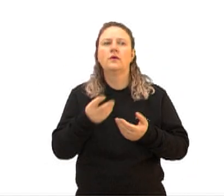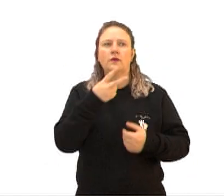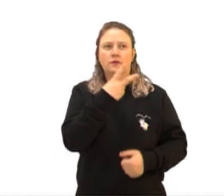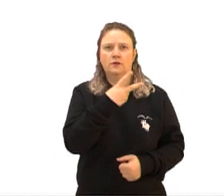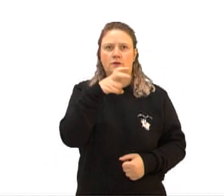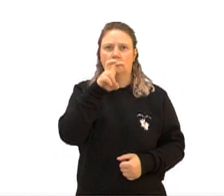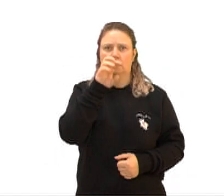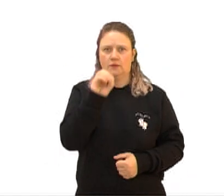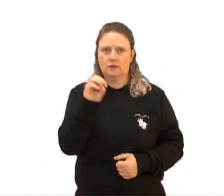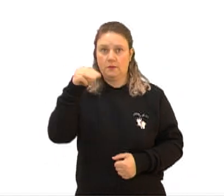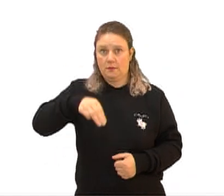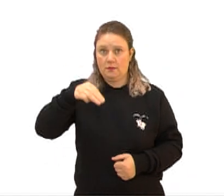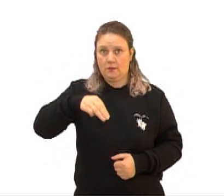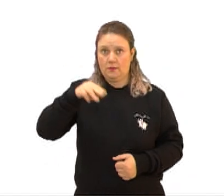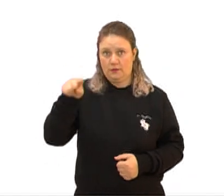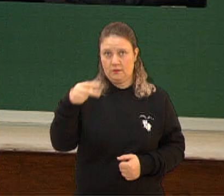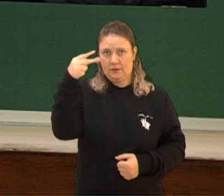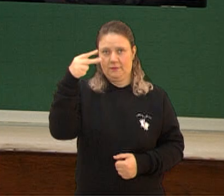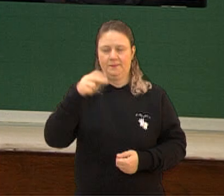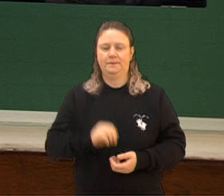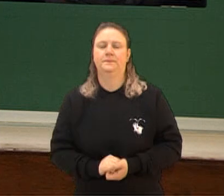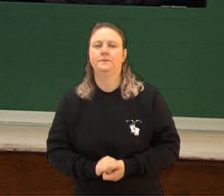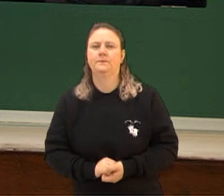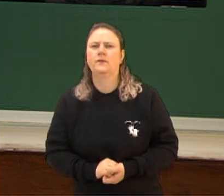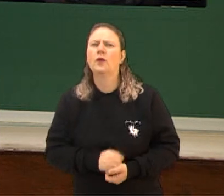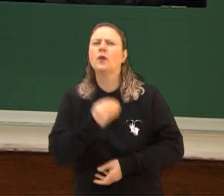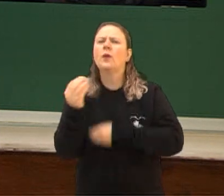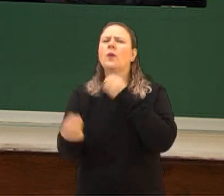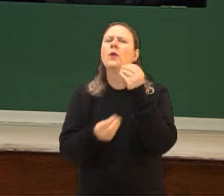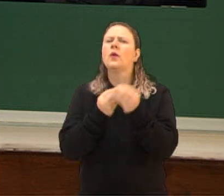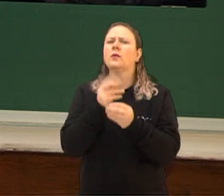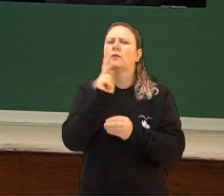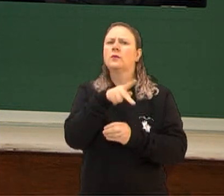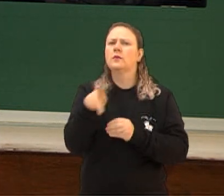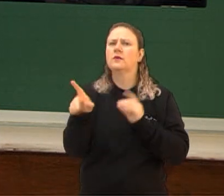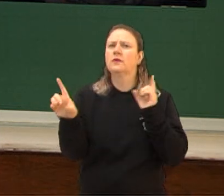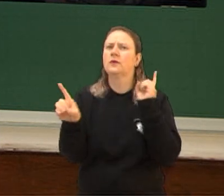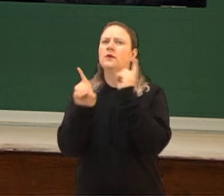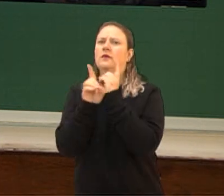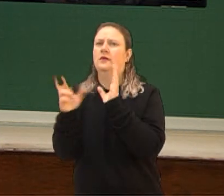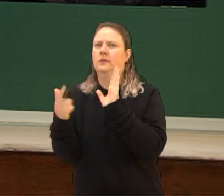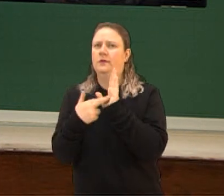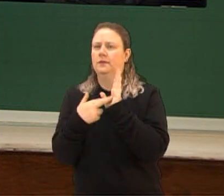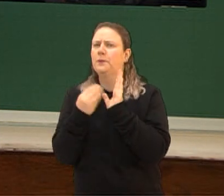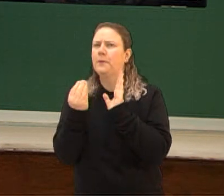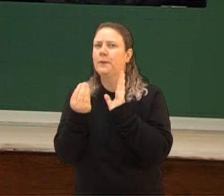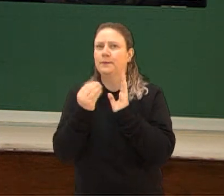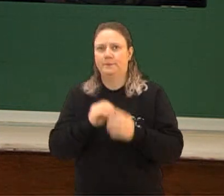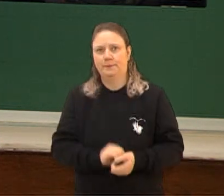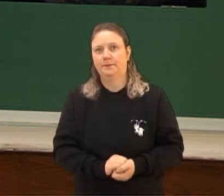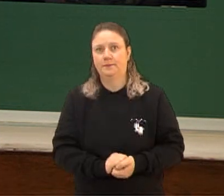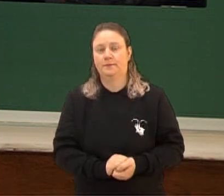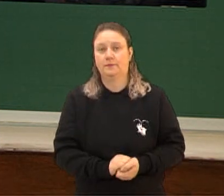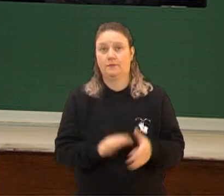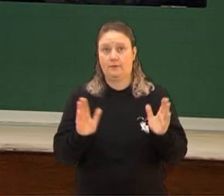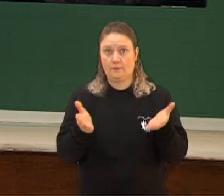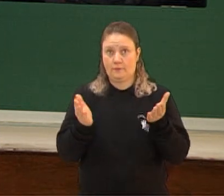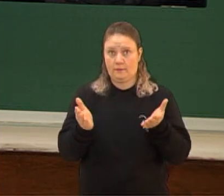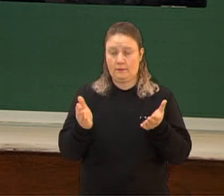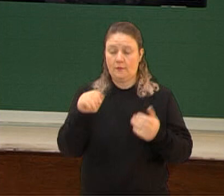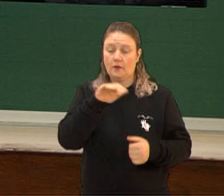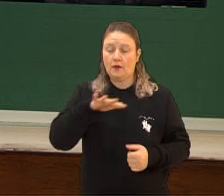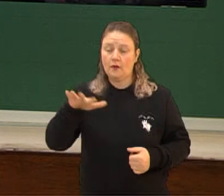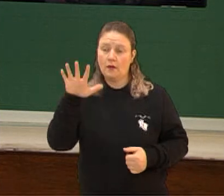250 metros quadrados. Vamos ver como é que o professor chegou lá? Muito bem. A área lateral do prisma é igual